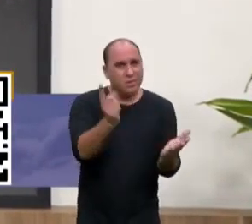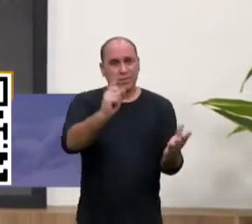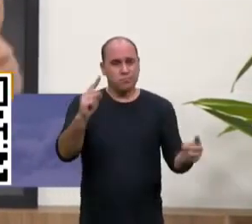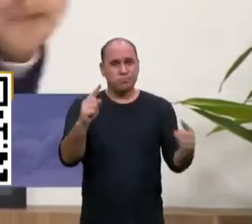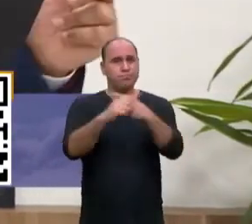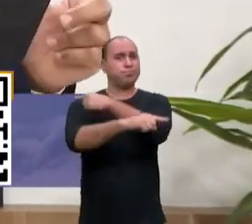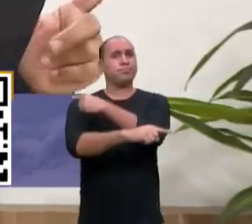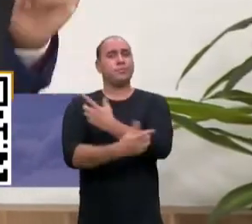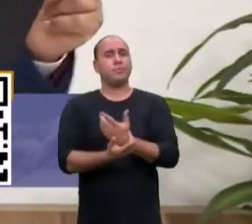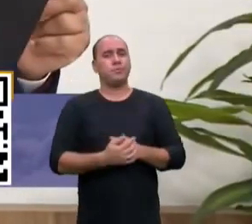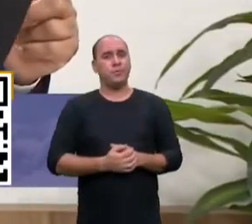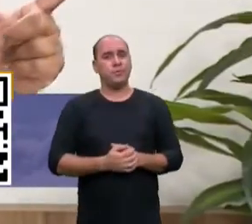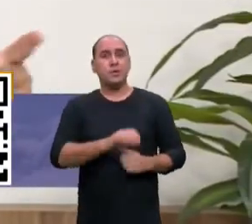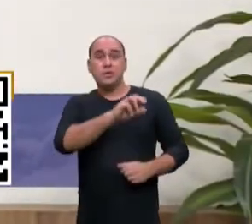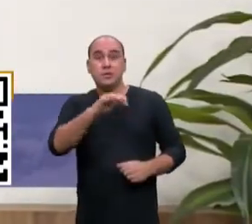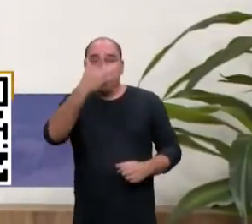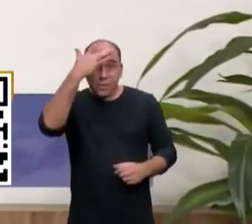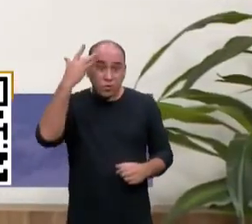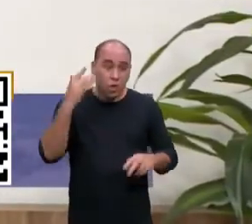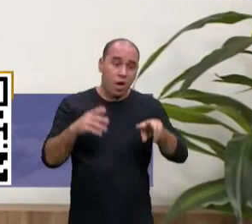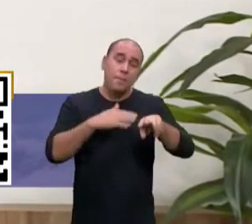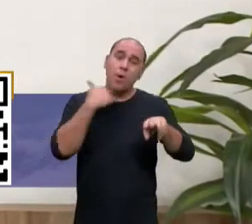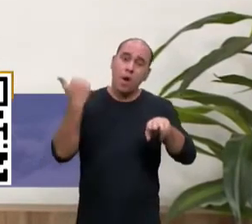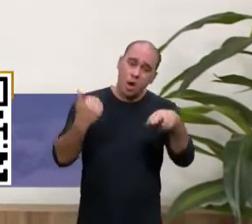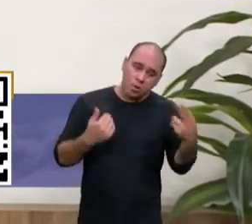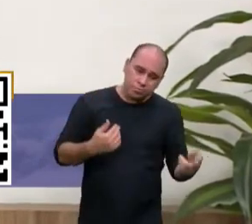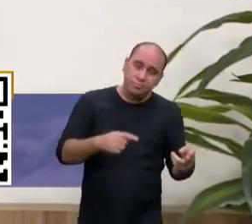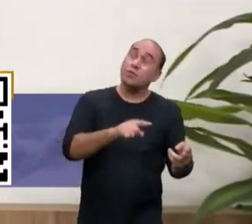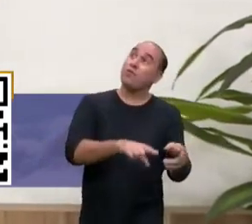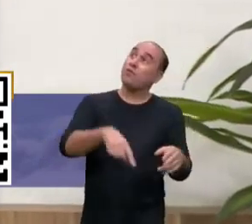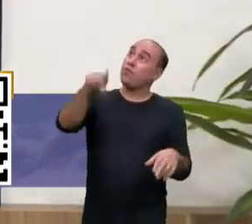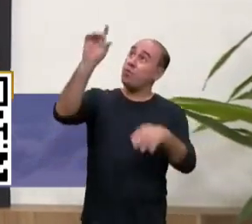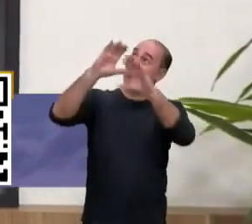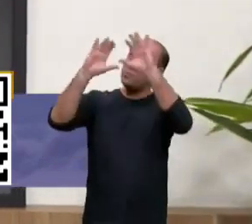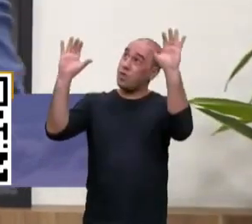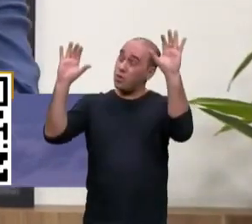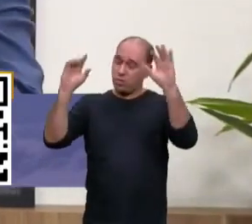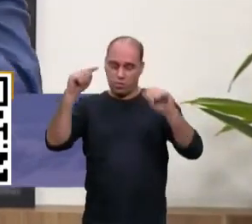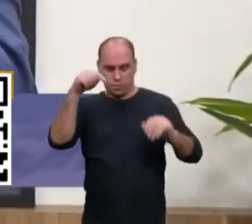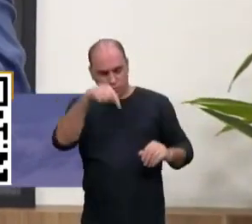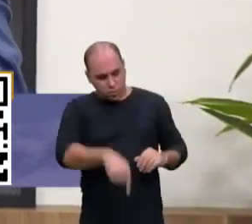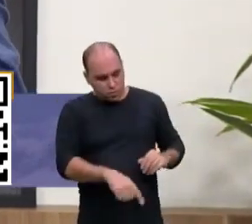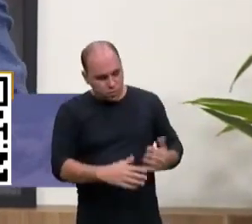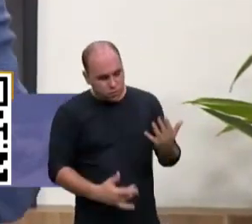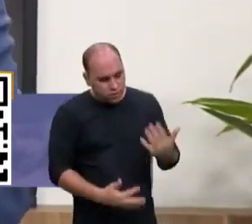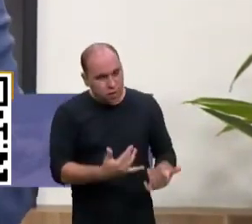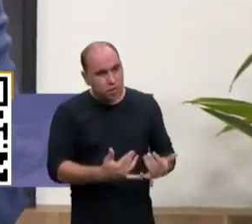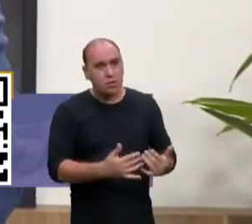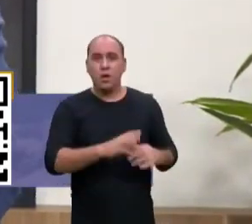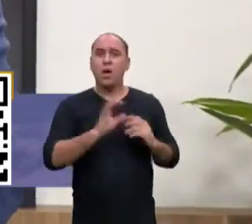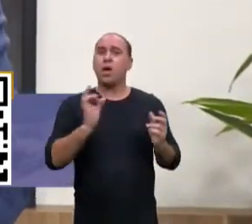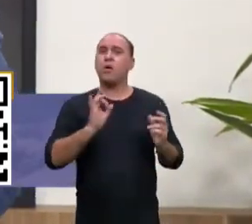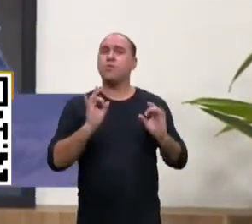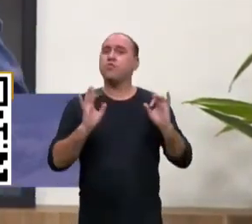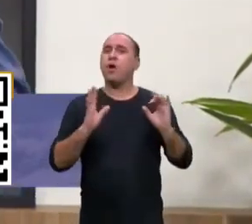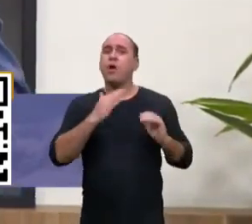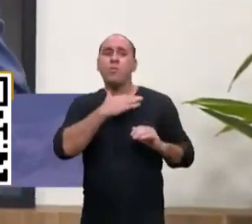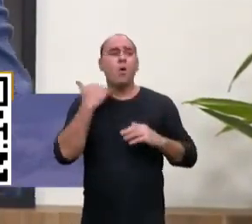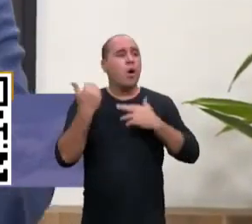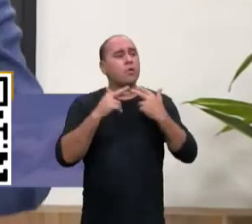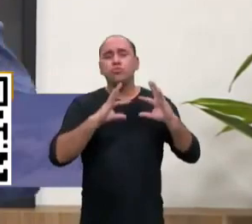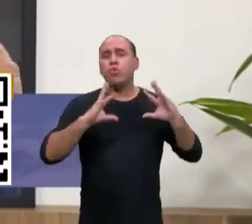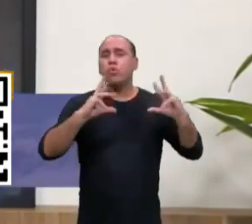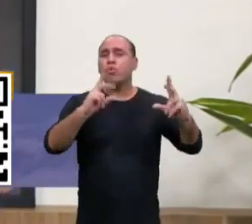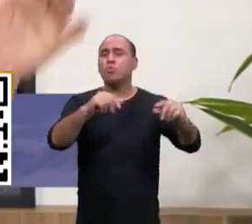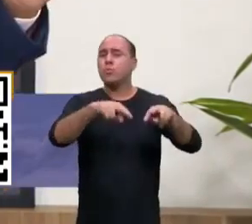pensa que o morto está vivo continua vivo ou já foi para o céu que eu já foi não sei para onde porque é muito comum né morreu alguém a pessoa fala assim ah já